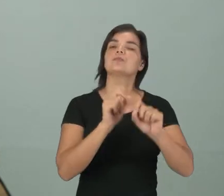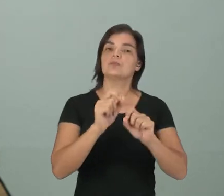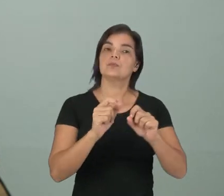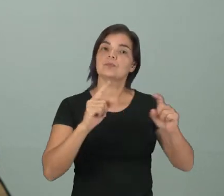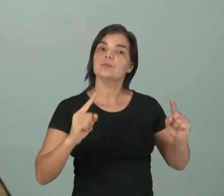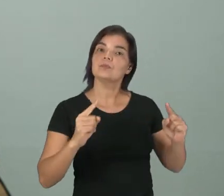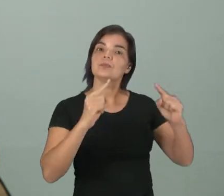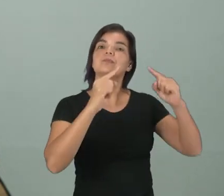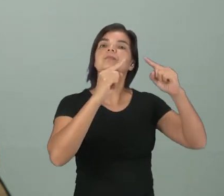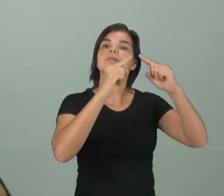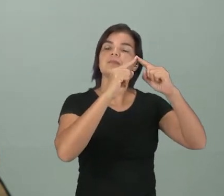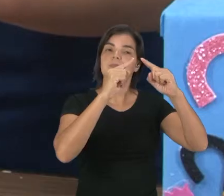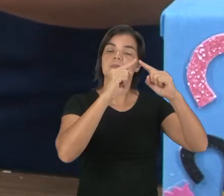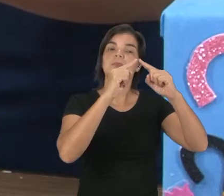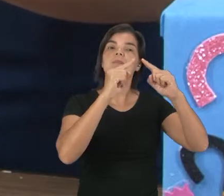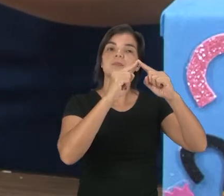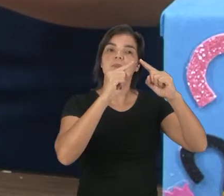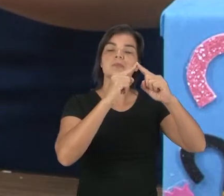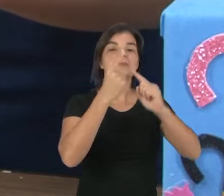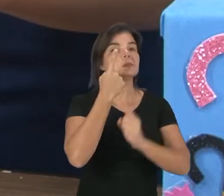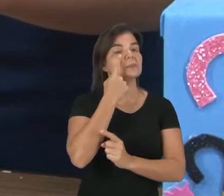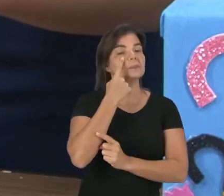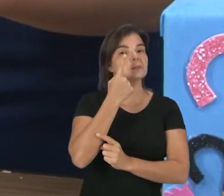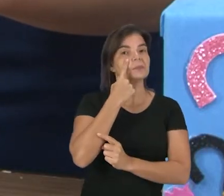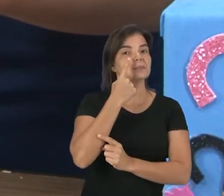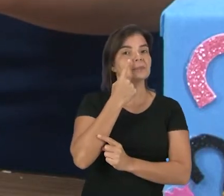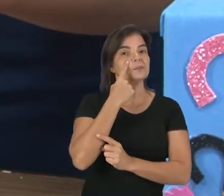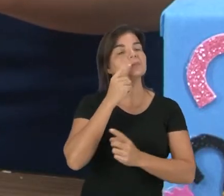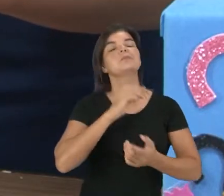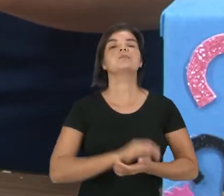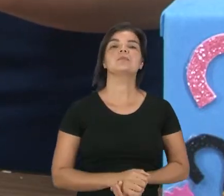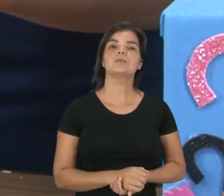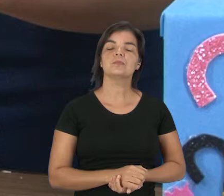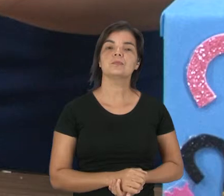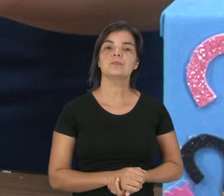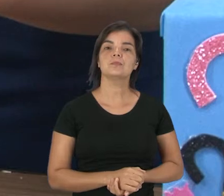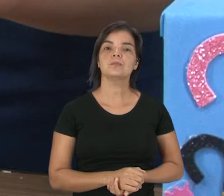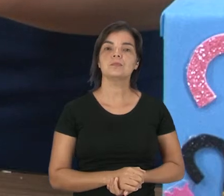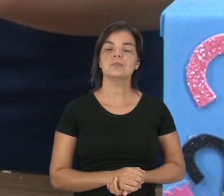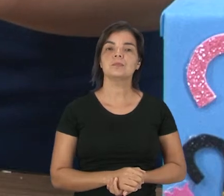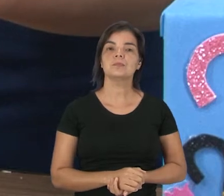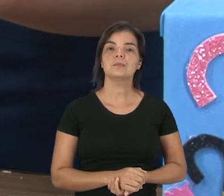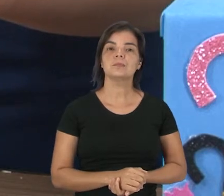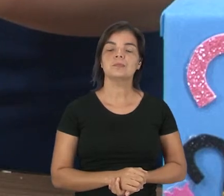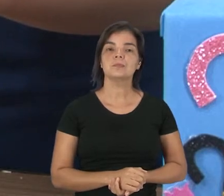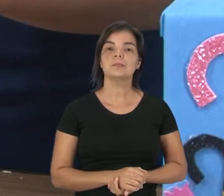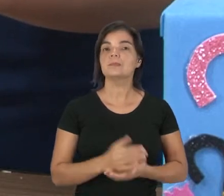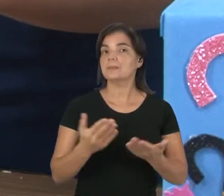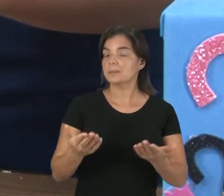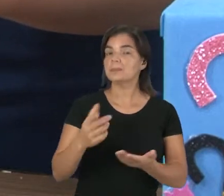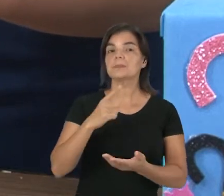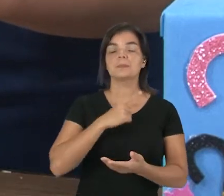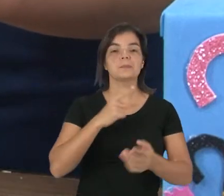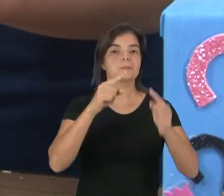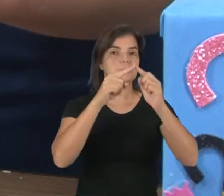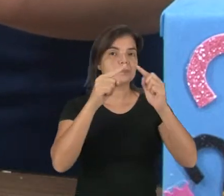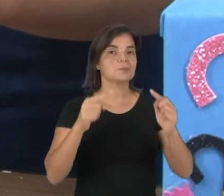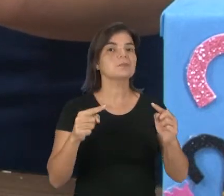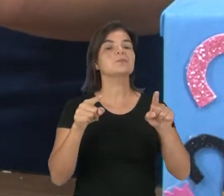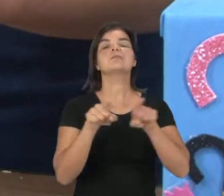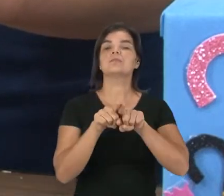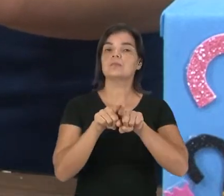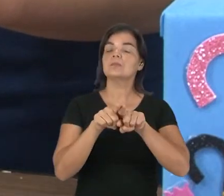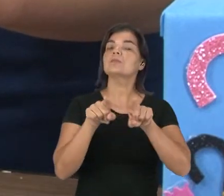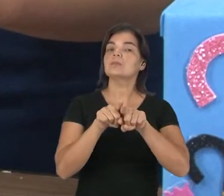essas pontinhas que nós conseguimos verificar aqui nos nossos sólidos, nesse caso, nas pirâmides, mas também